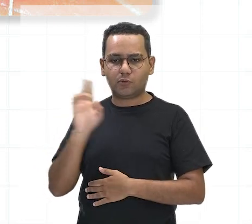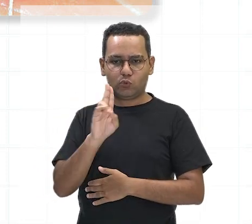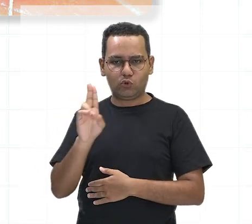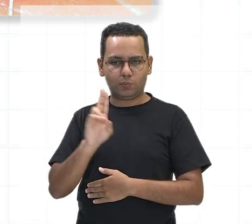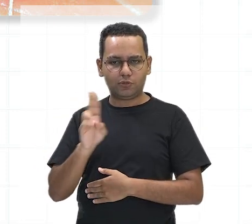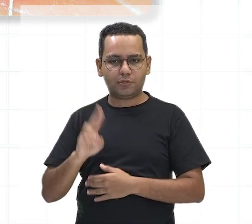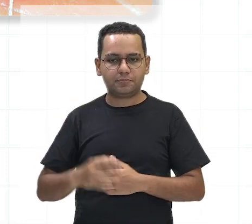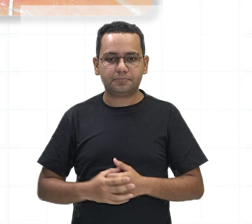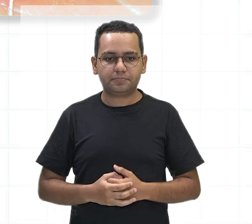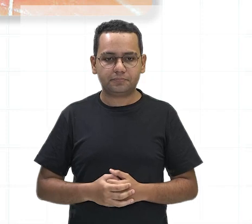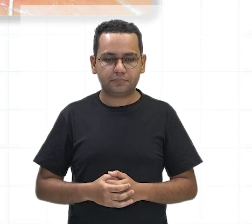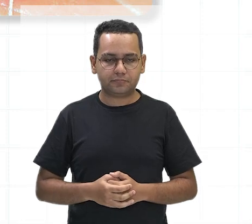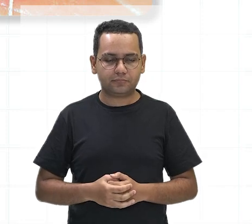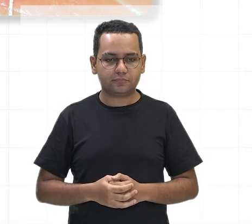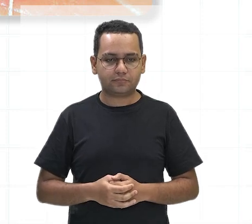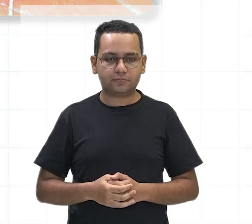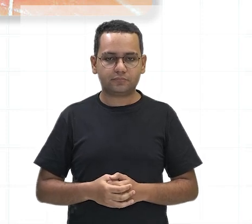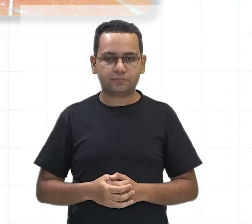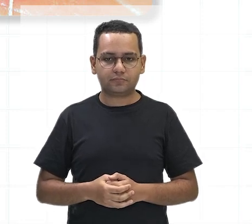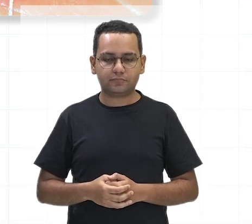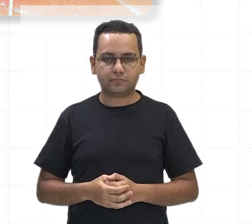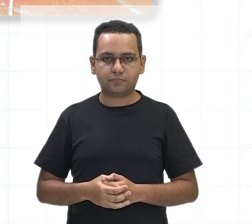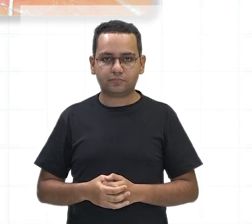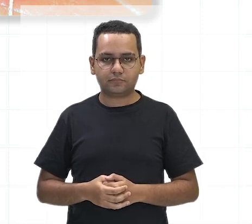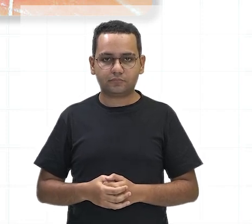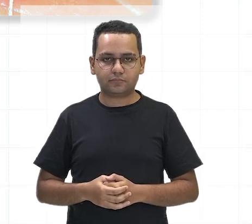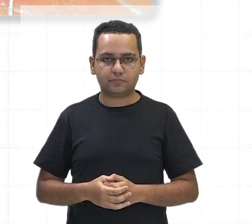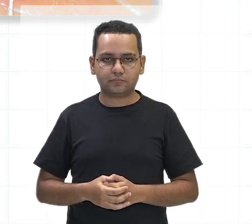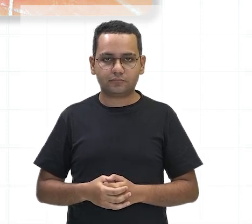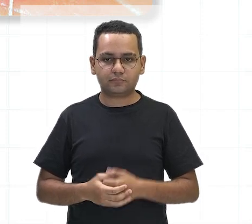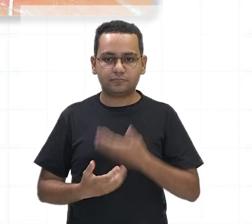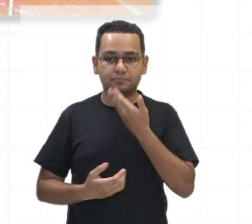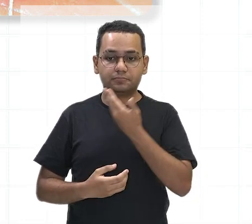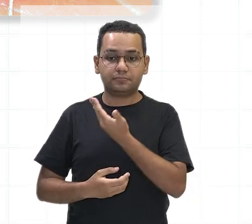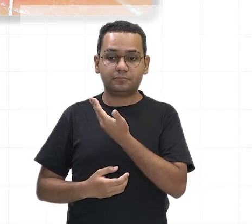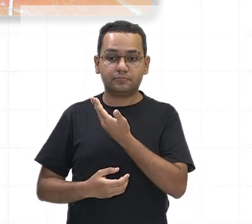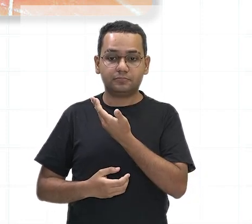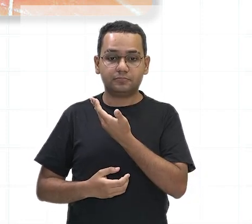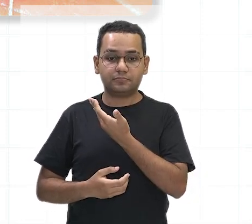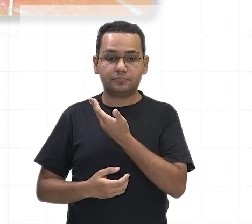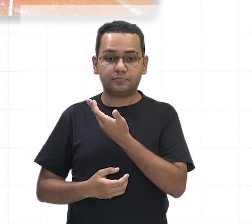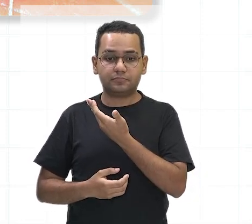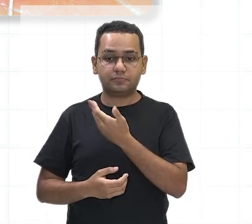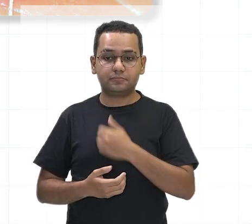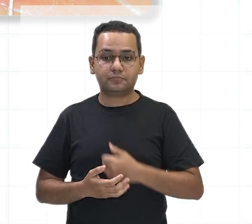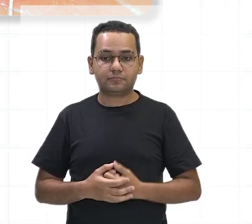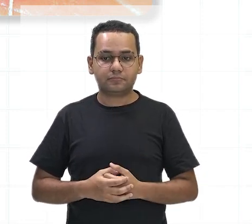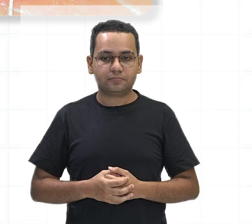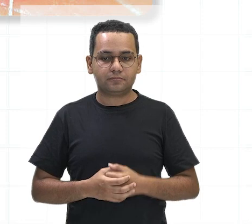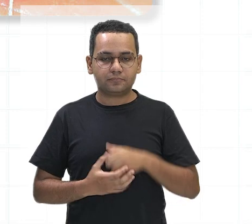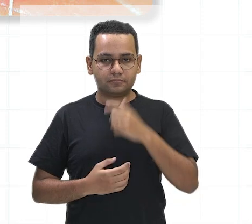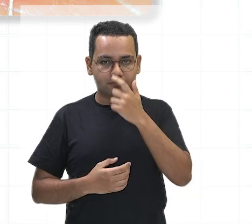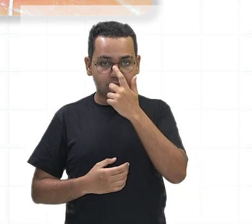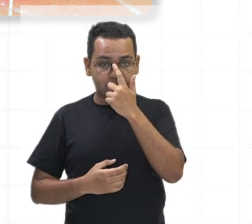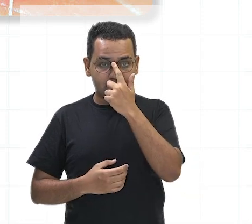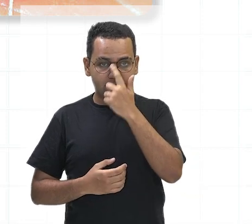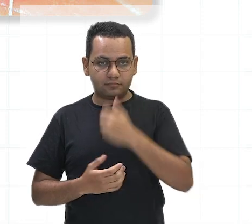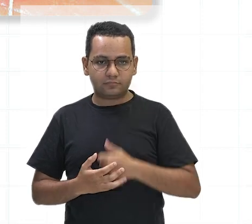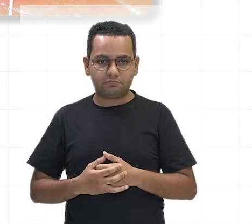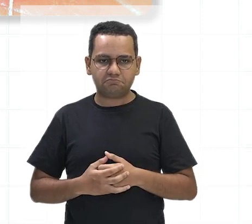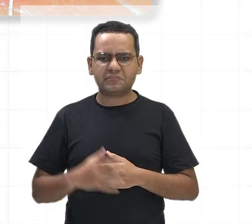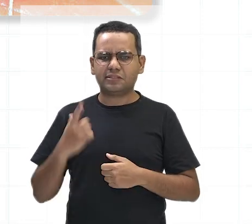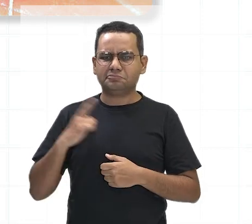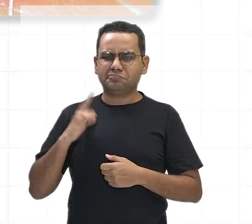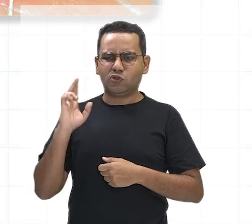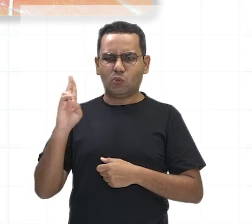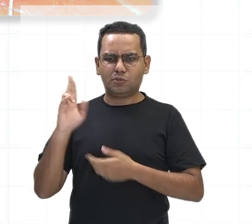tatuquira, mosquito palha, asa dura, asa branca, cangalhinha, birigui, anjinho, entre outros, né? Então